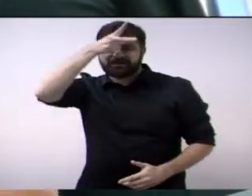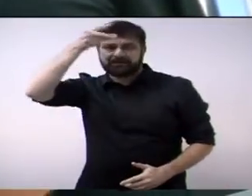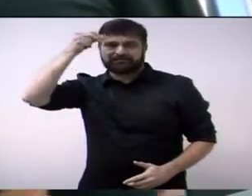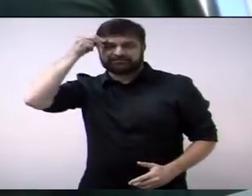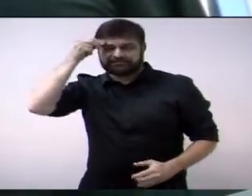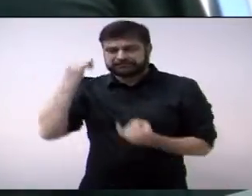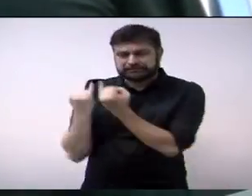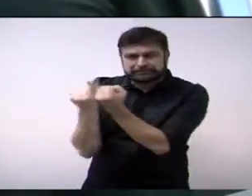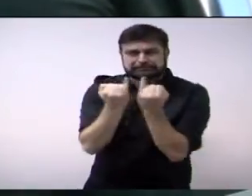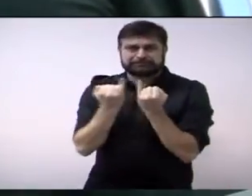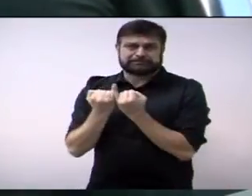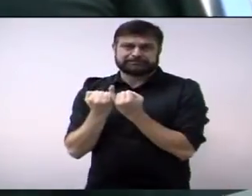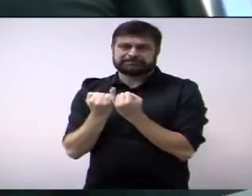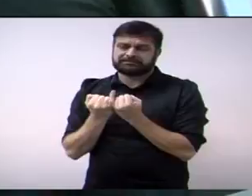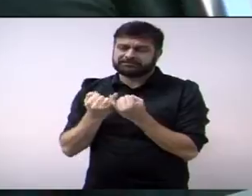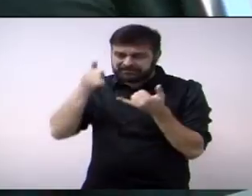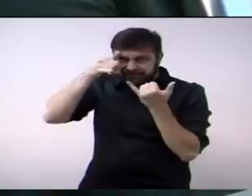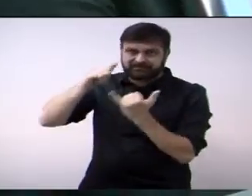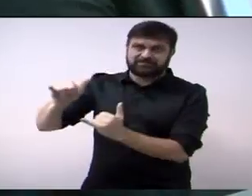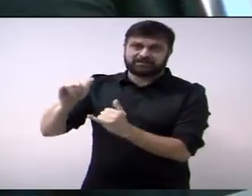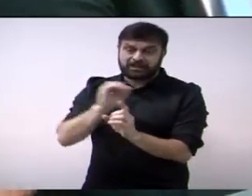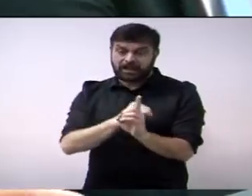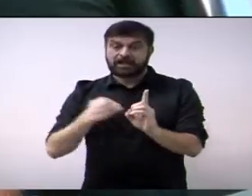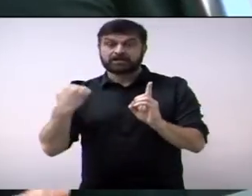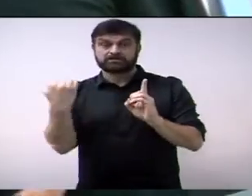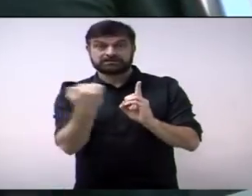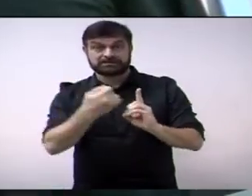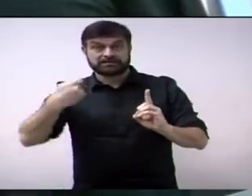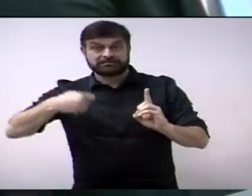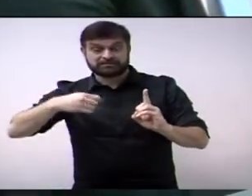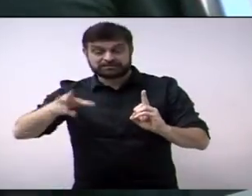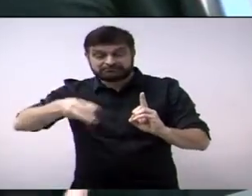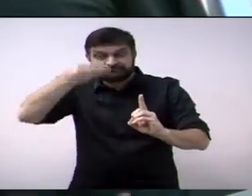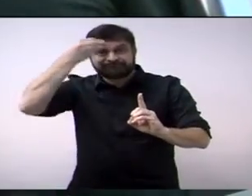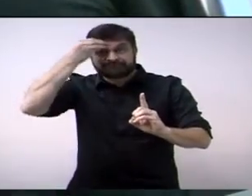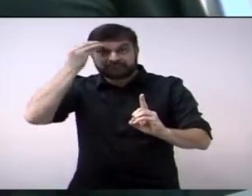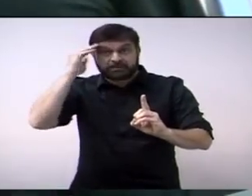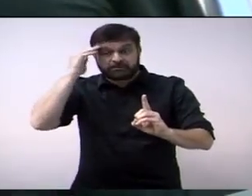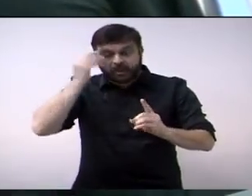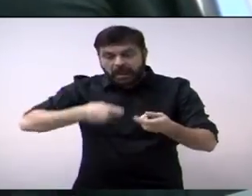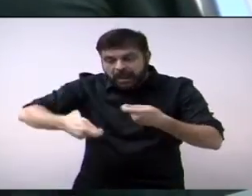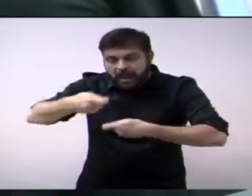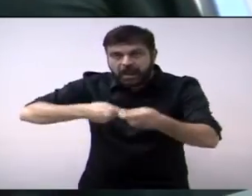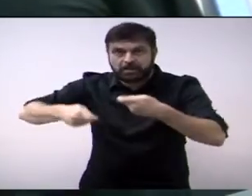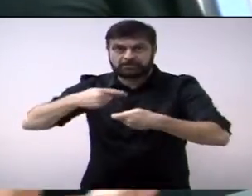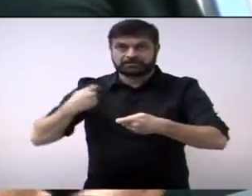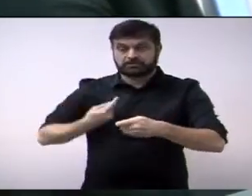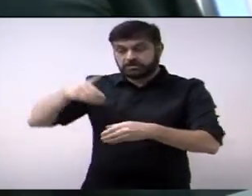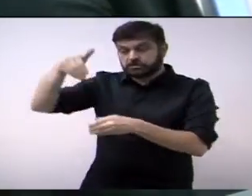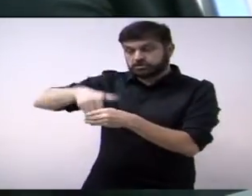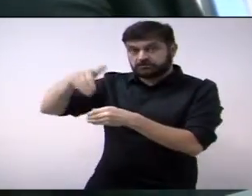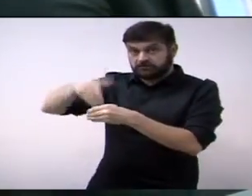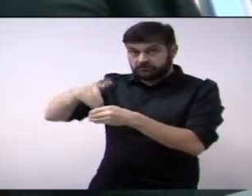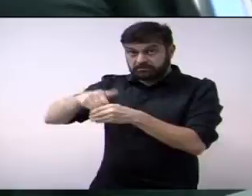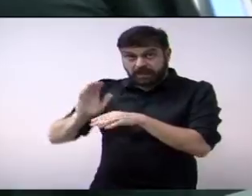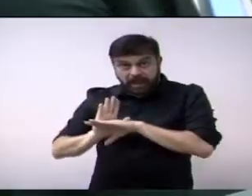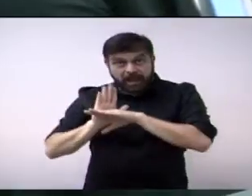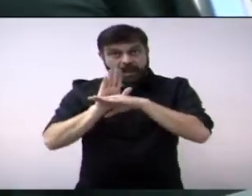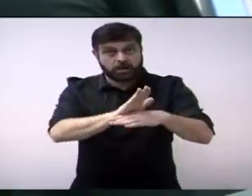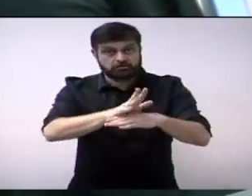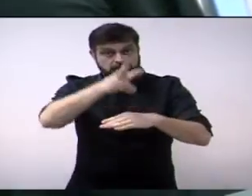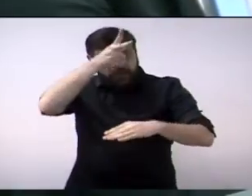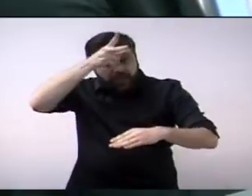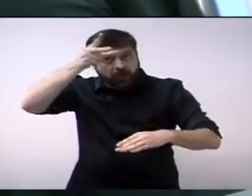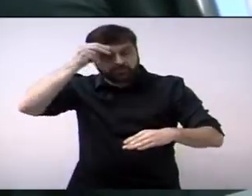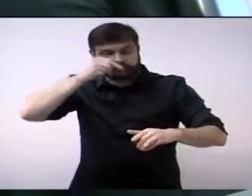do município com a sociedade. Talvez essa reforma administrativa que a gente vote em primeira discussão ajude muito isso,